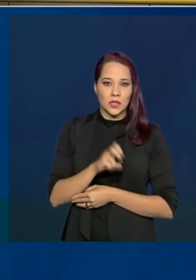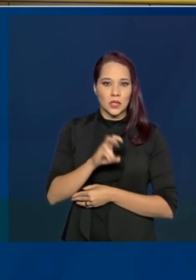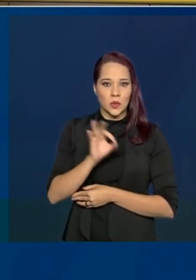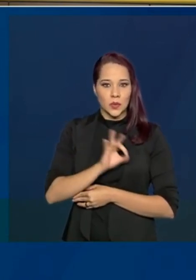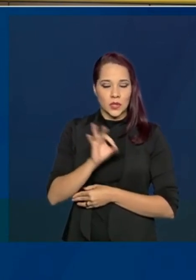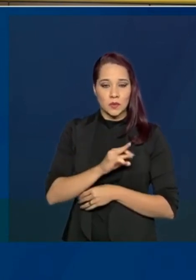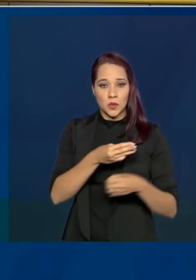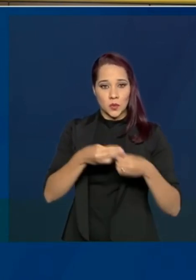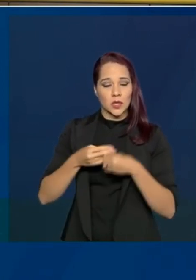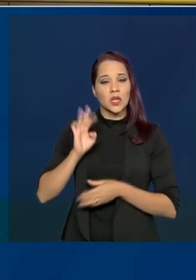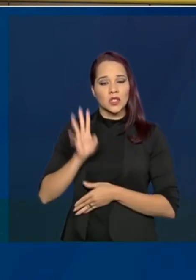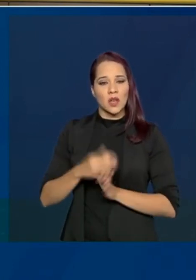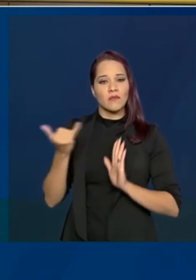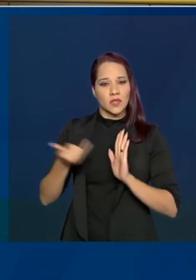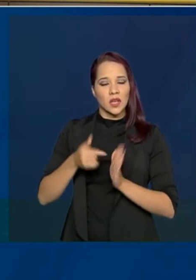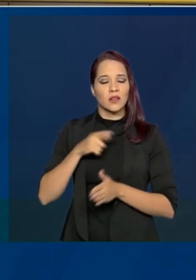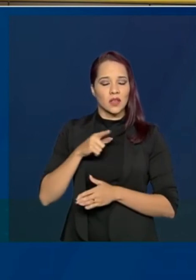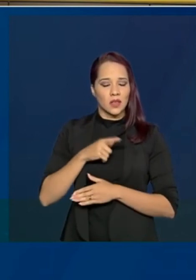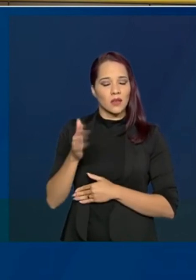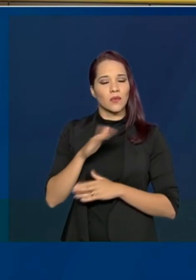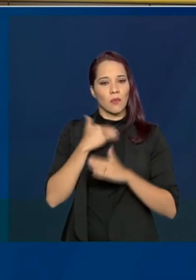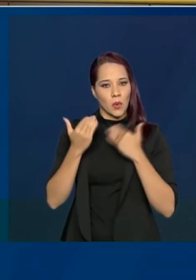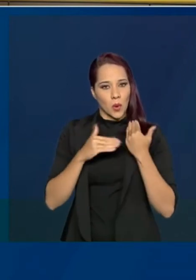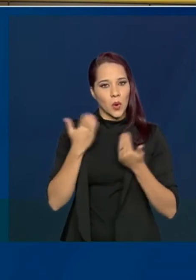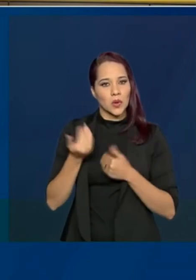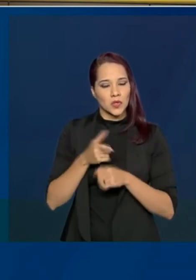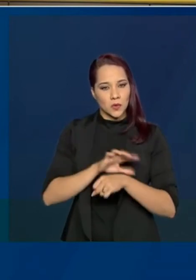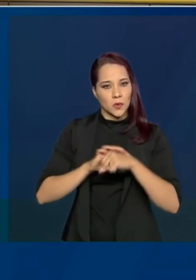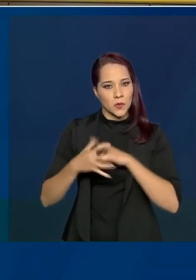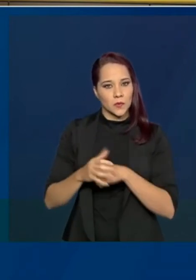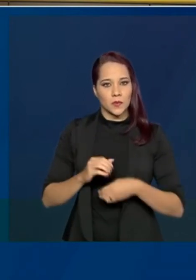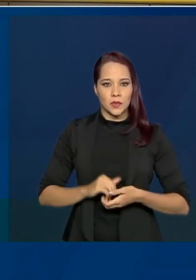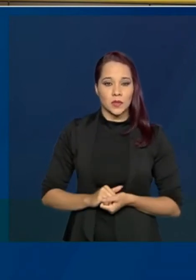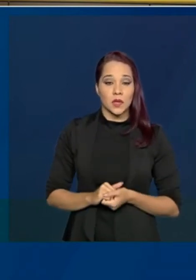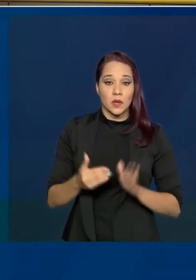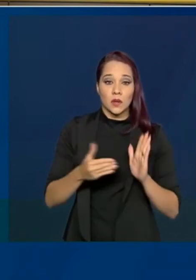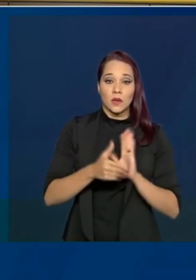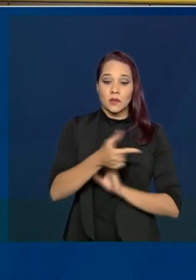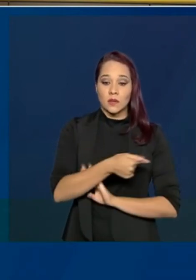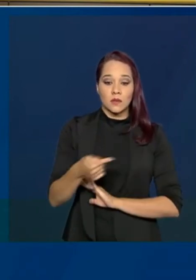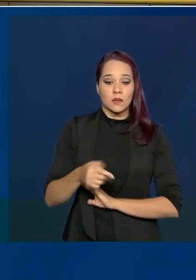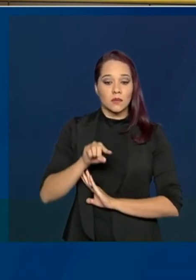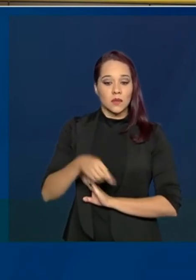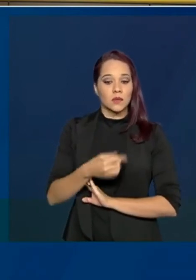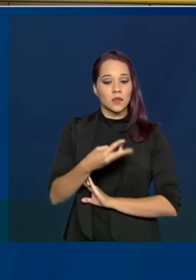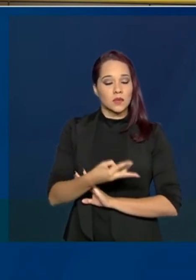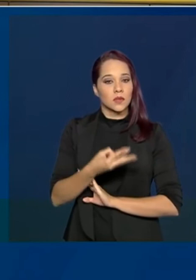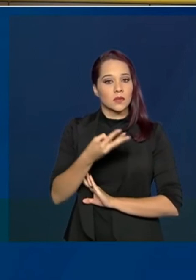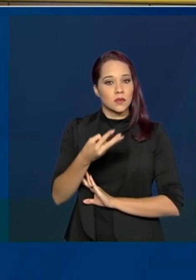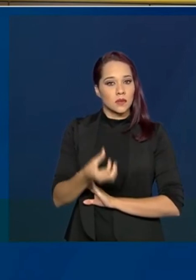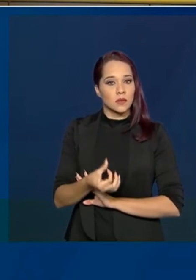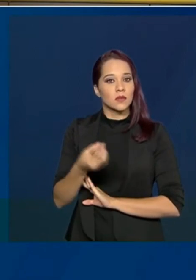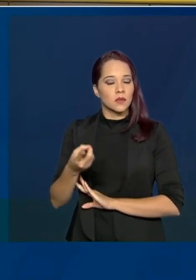76,5% dos municípios já notificaram registros de óbitos por Covid. Na última semana,